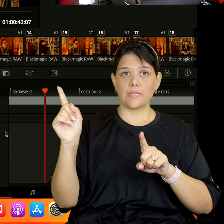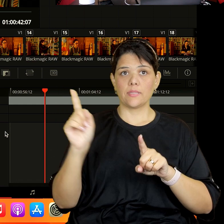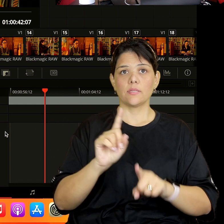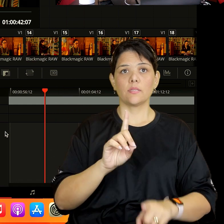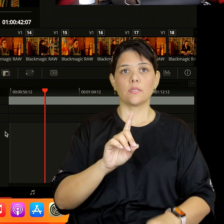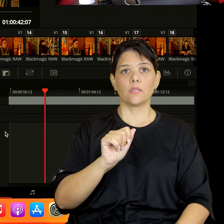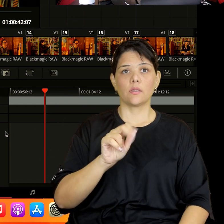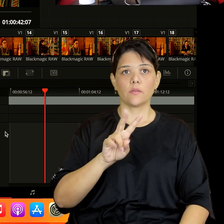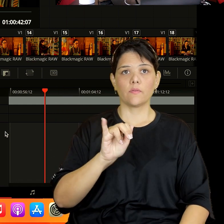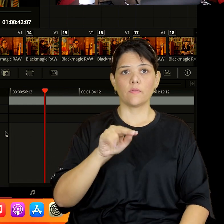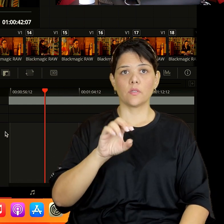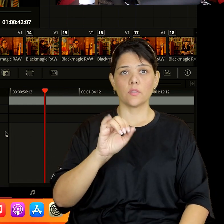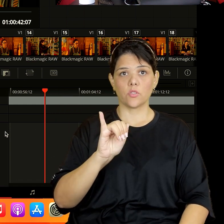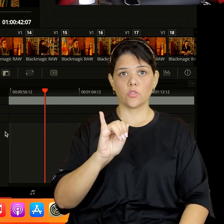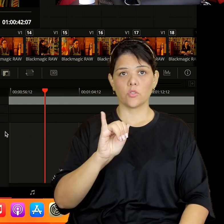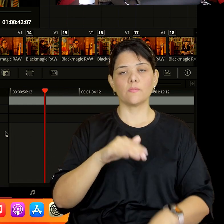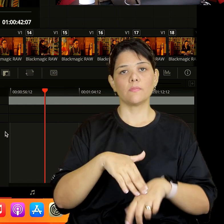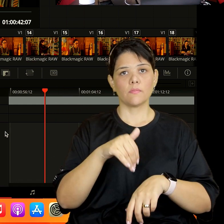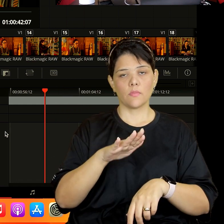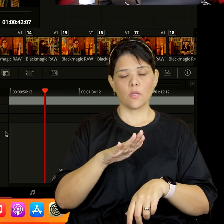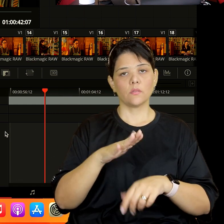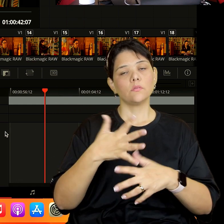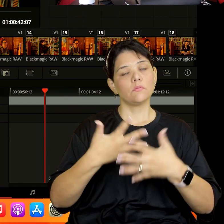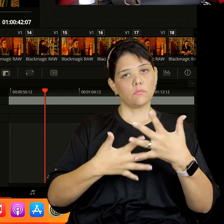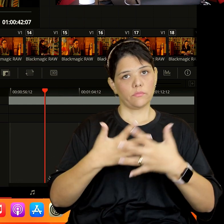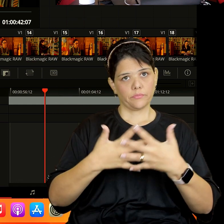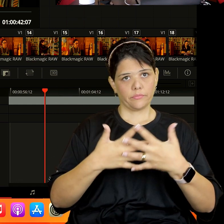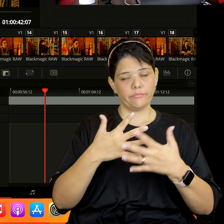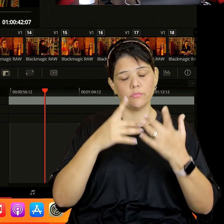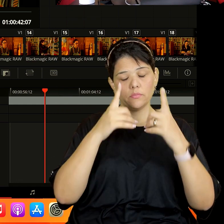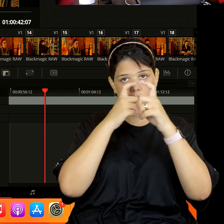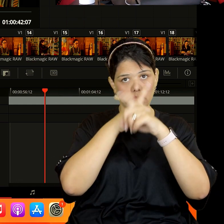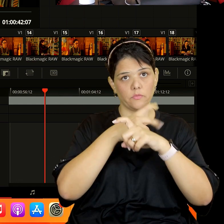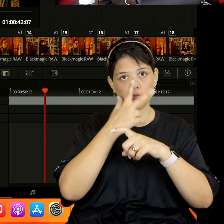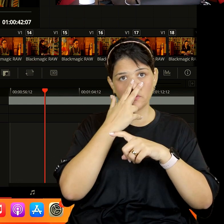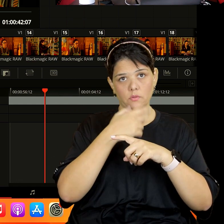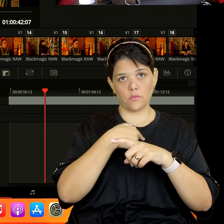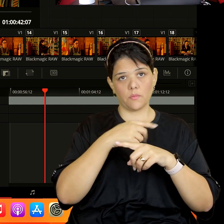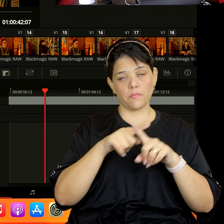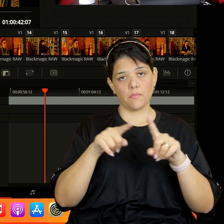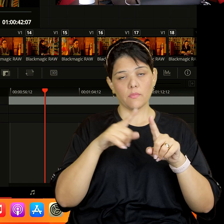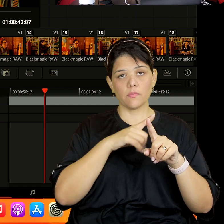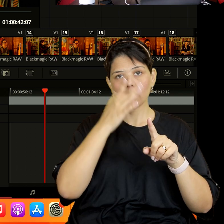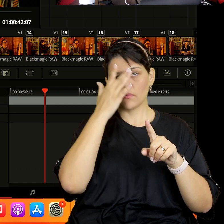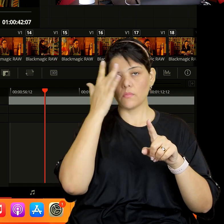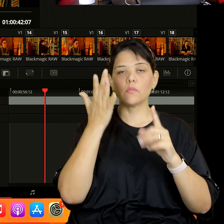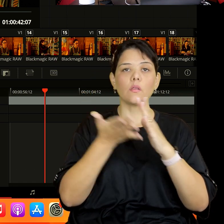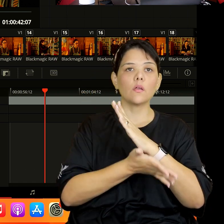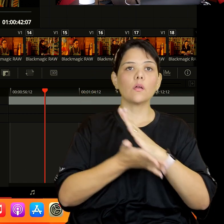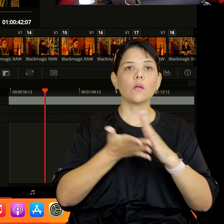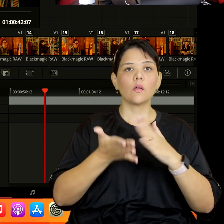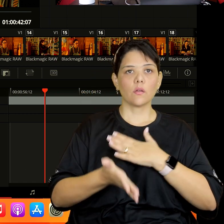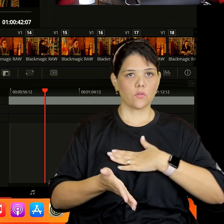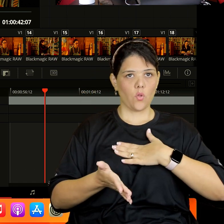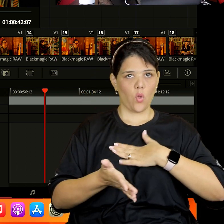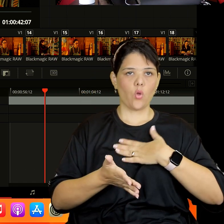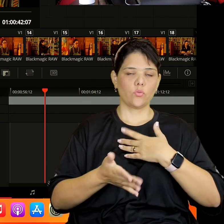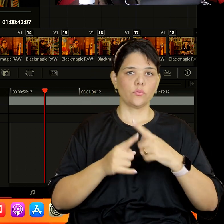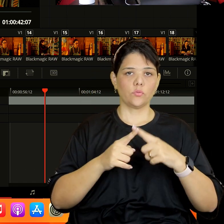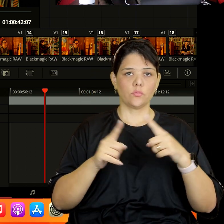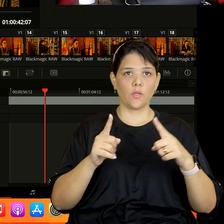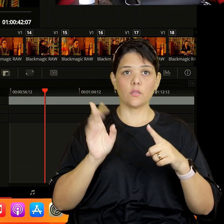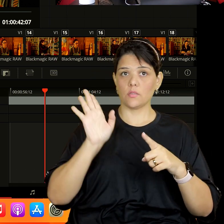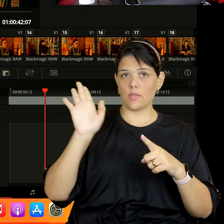Mas, tem quem goste. Beleza? Então, é essa etapa aqui que a gente entra com máscaras, a gente entra